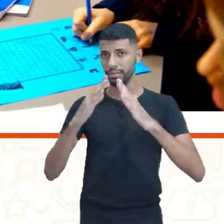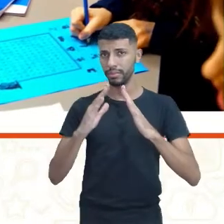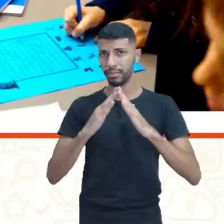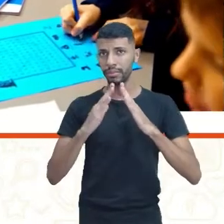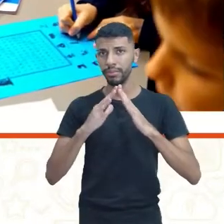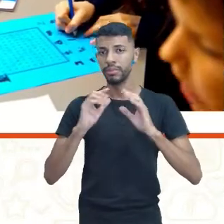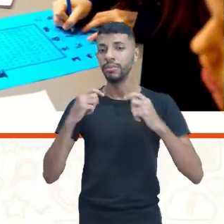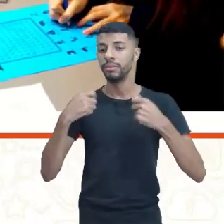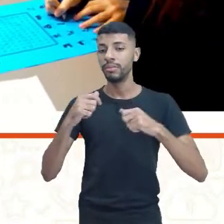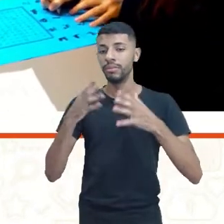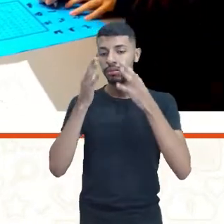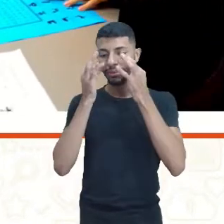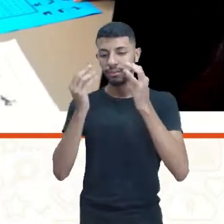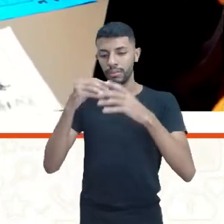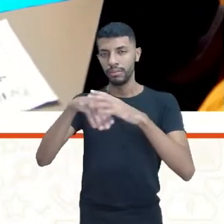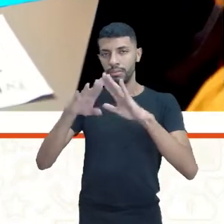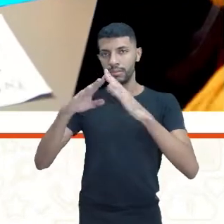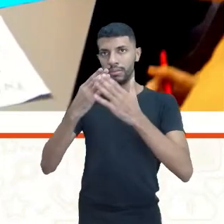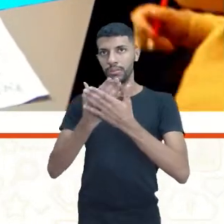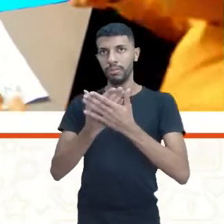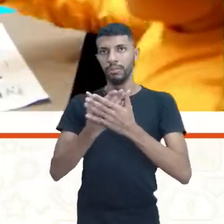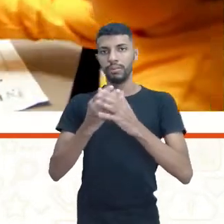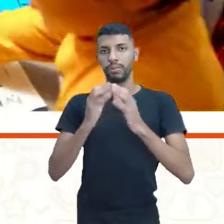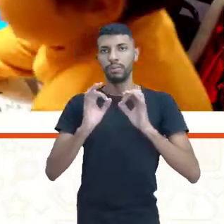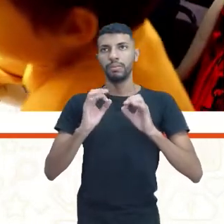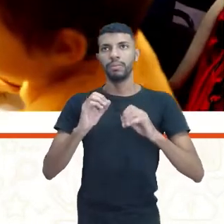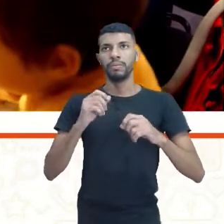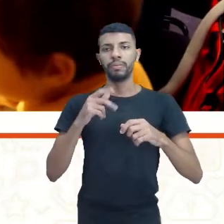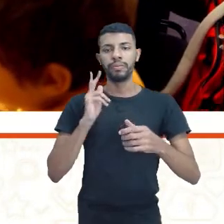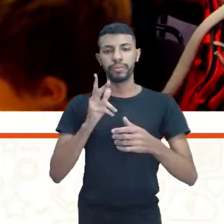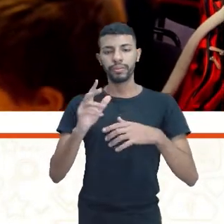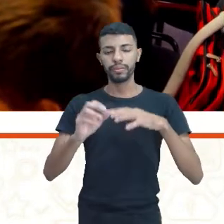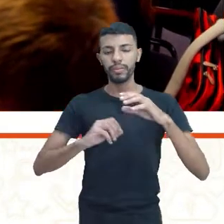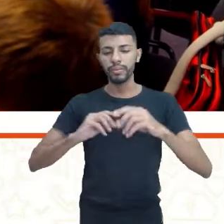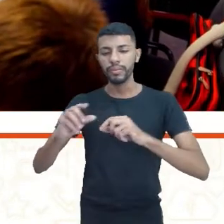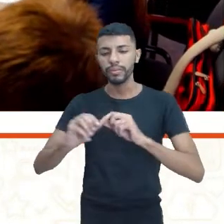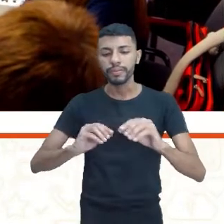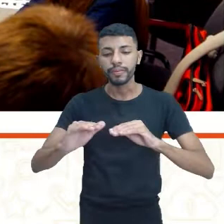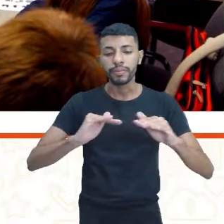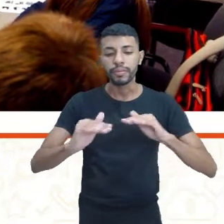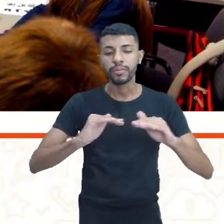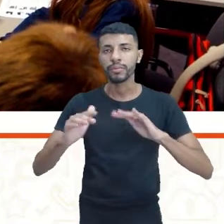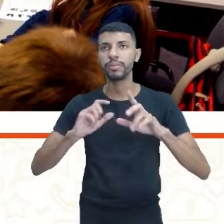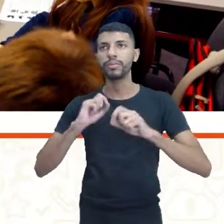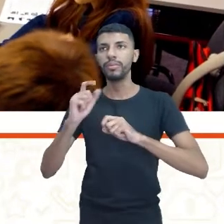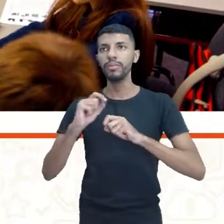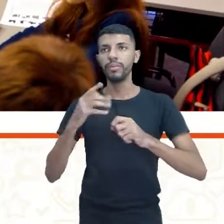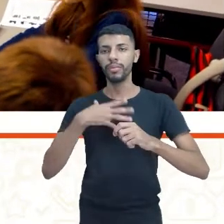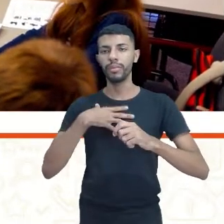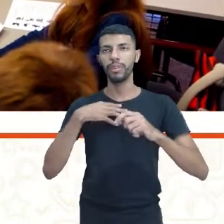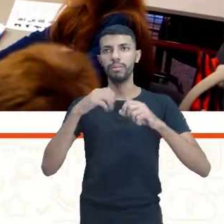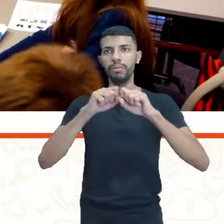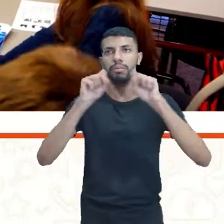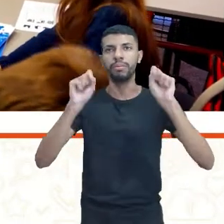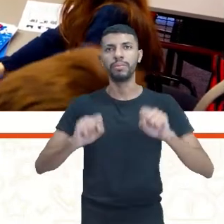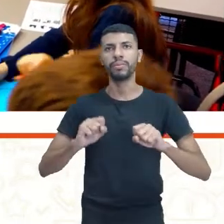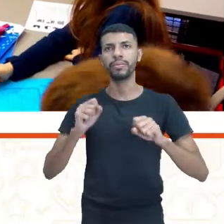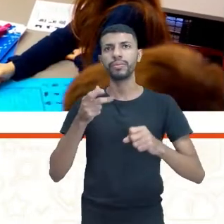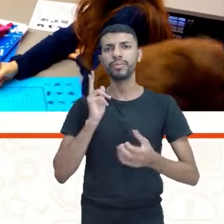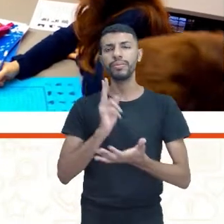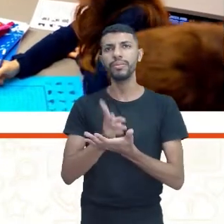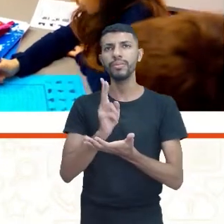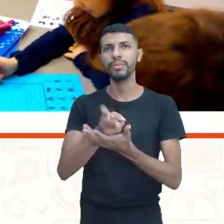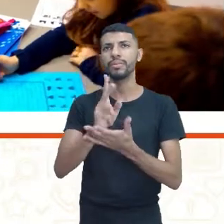atento na escola, né? Então, eles ficam mexendo de forma sistemática, frequente, de